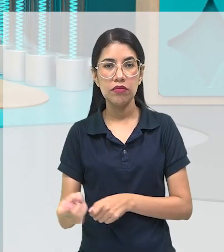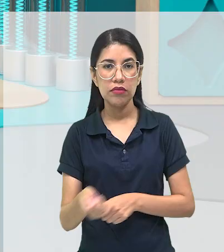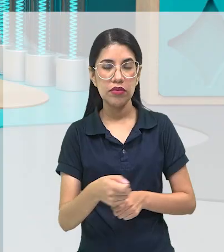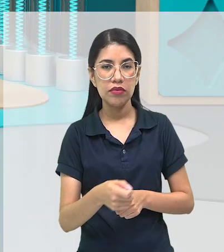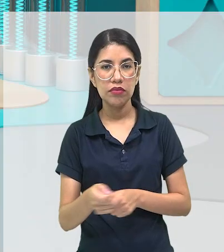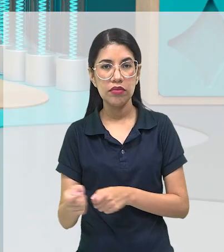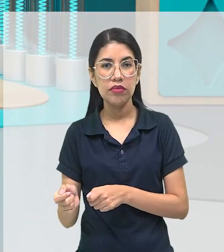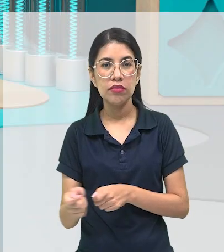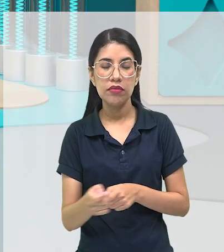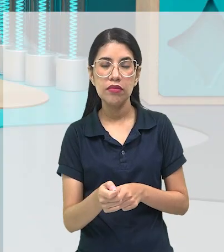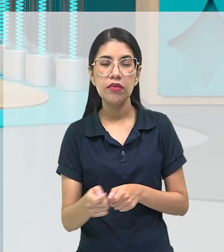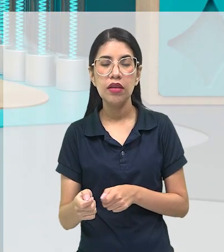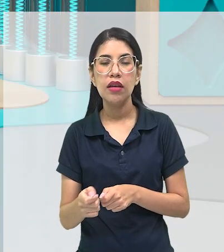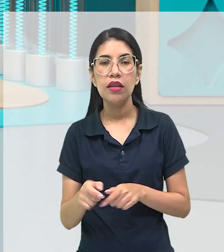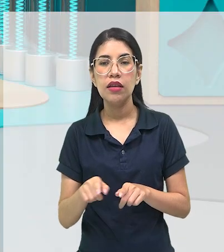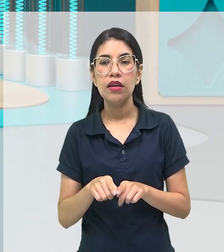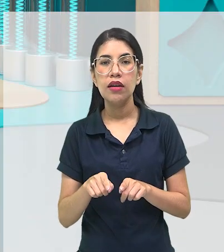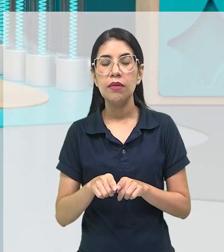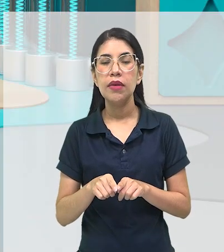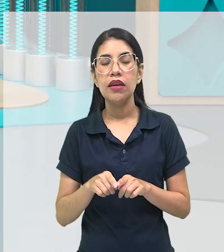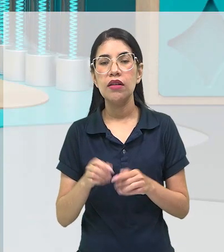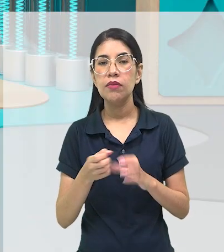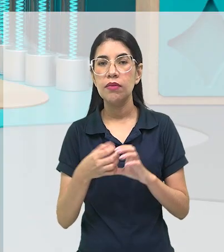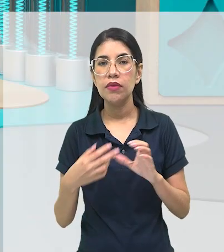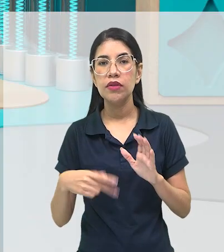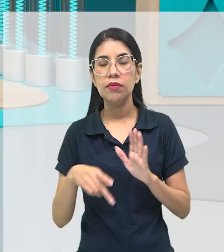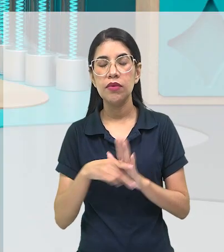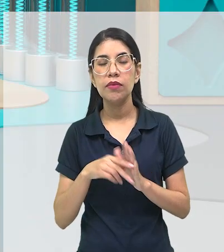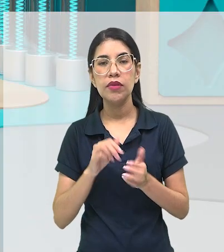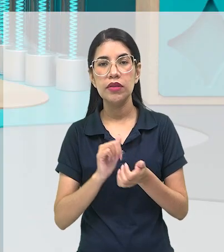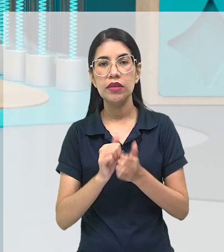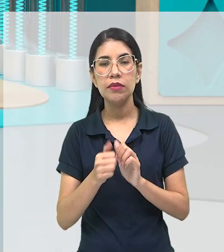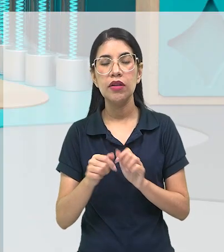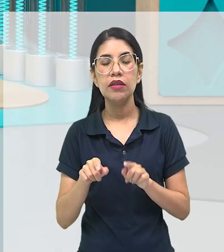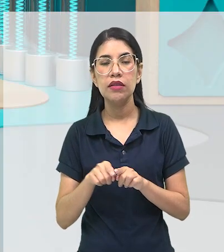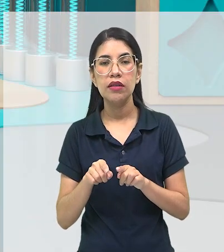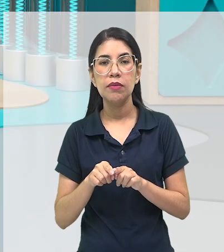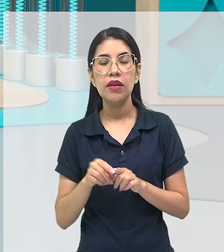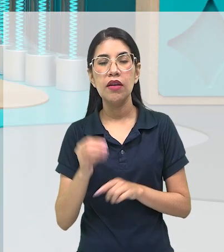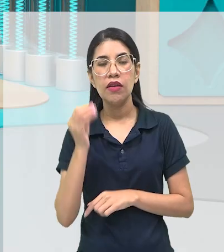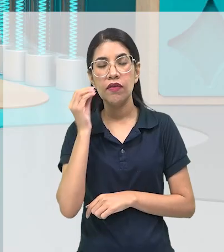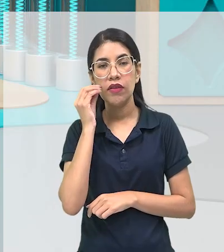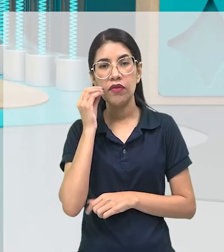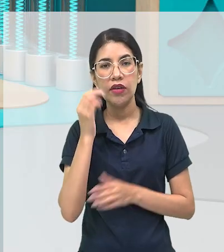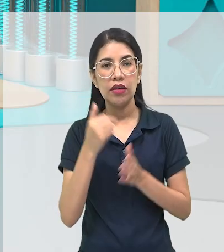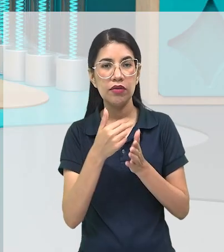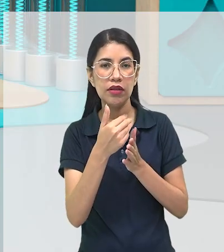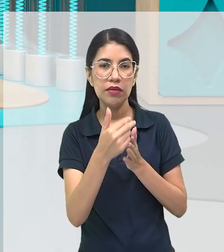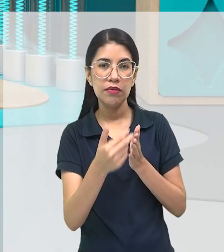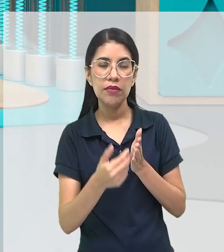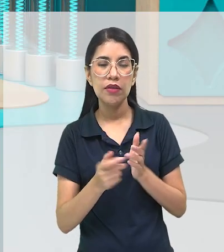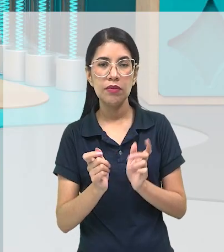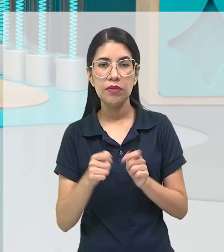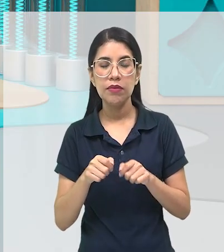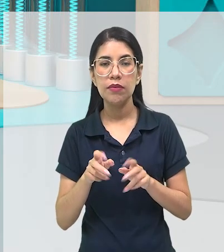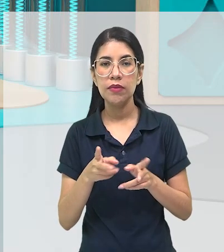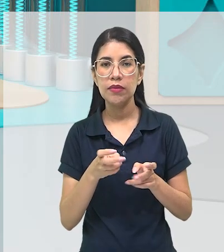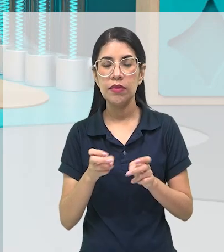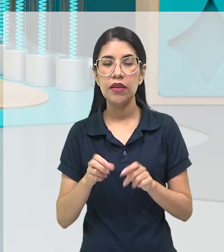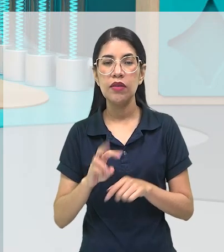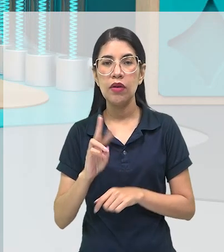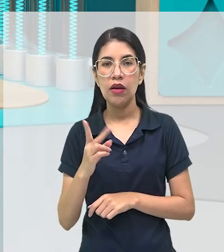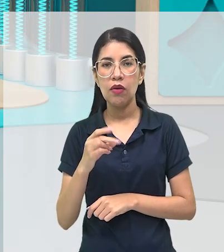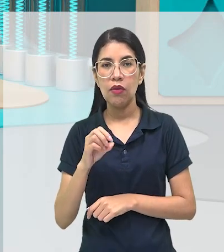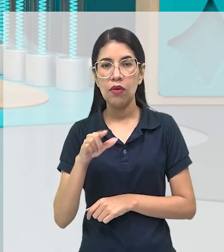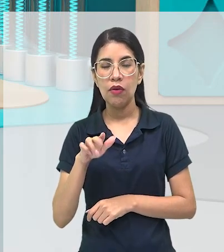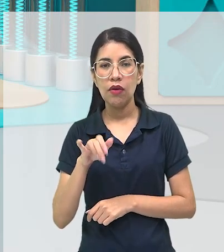para conduzir um objeto são características desse esporte observadas nessas gravuras. Essa palavra, né,